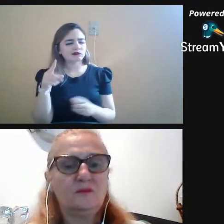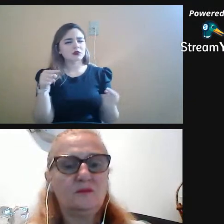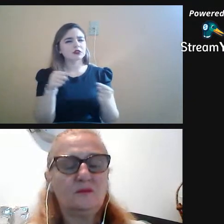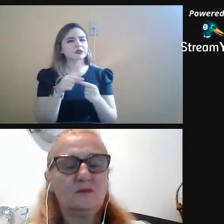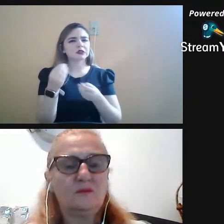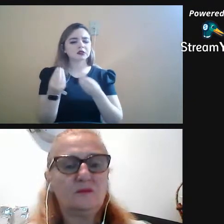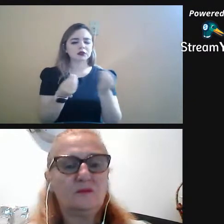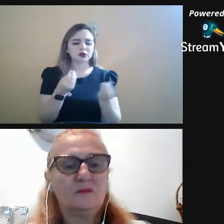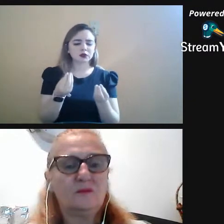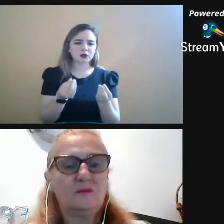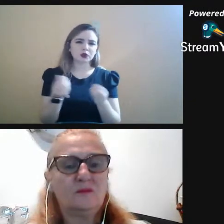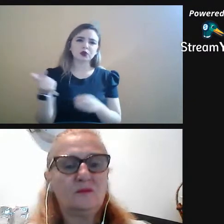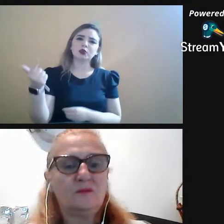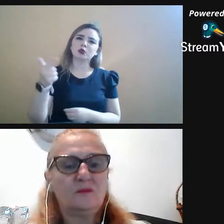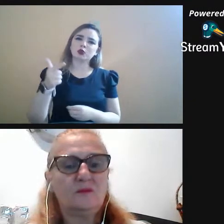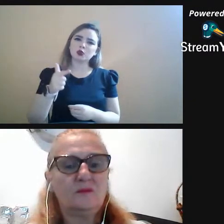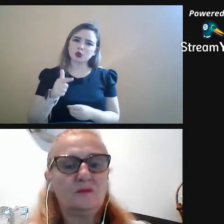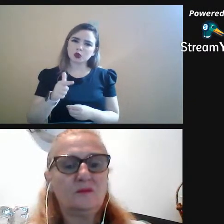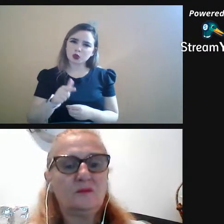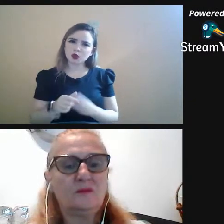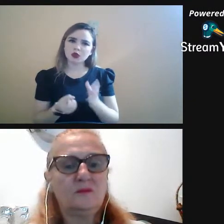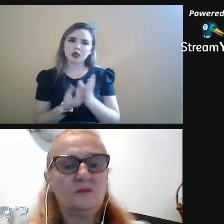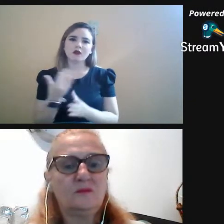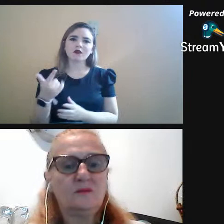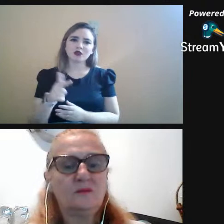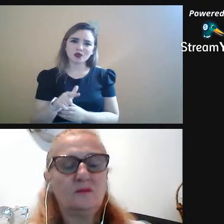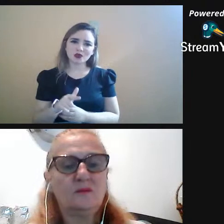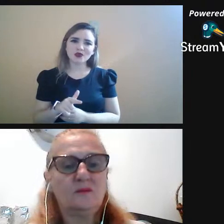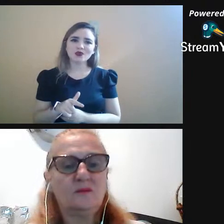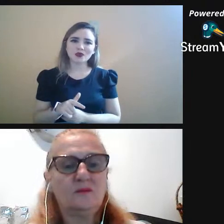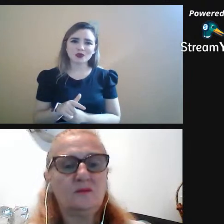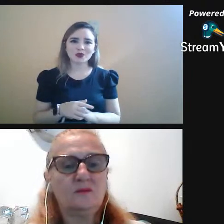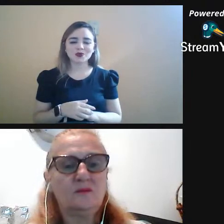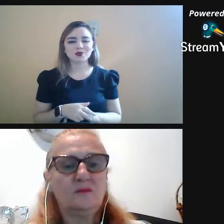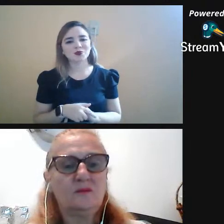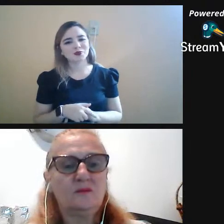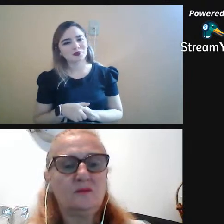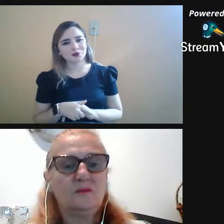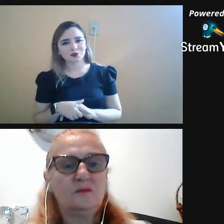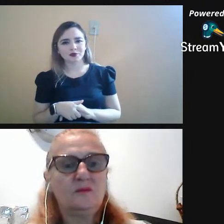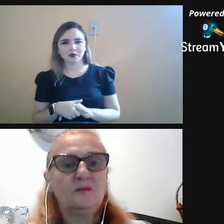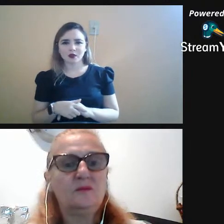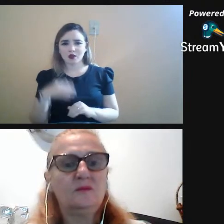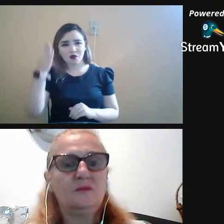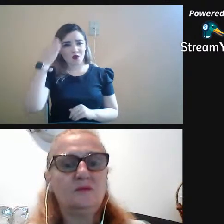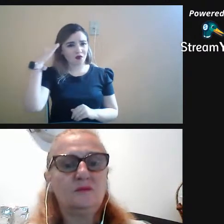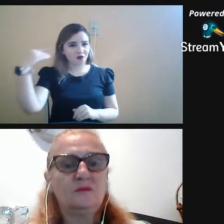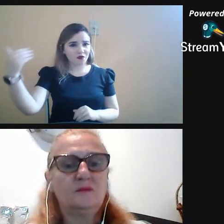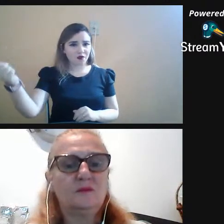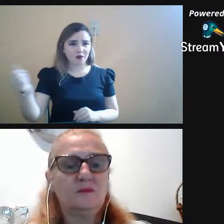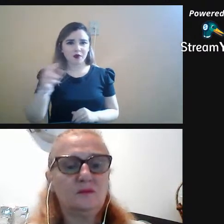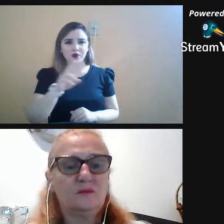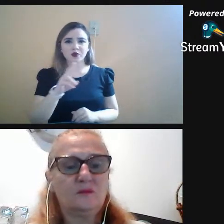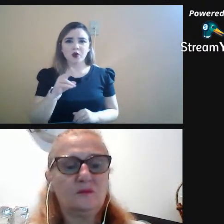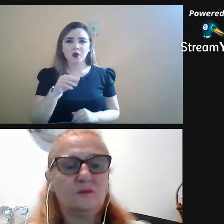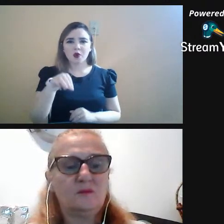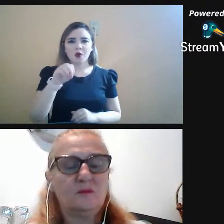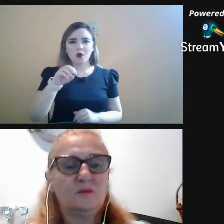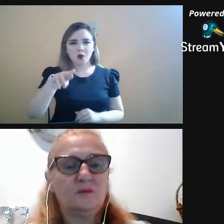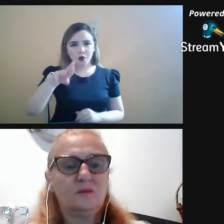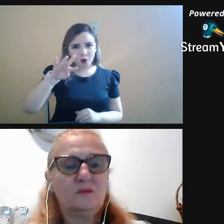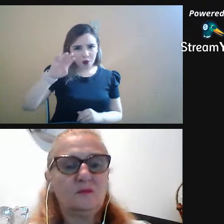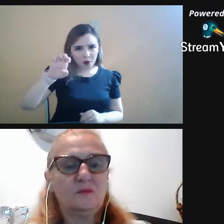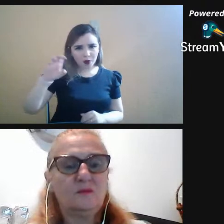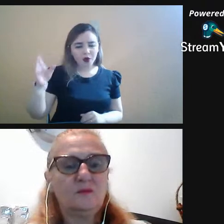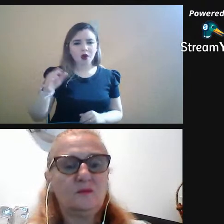a releitura de um quadro neoclássico muito famoso, chamado A Morte de Marat. Né? E